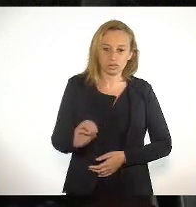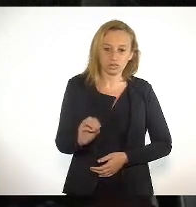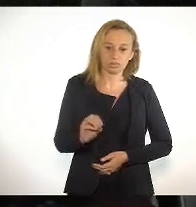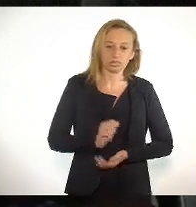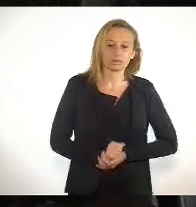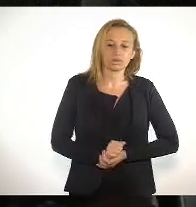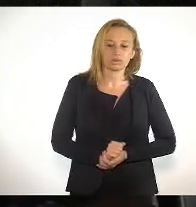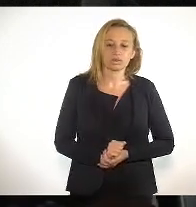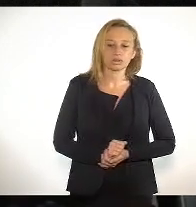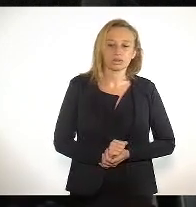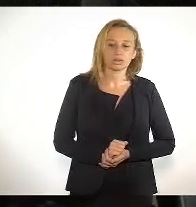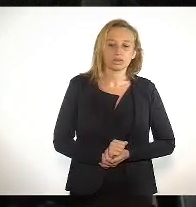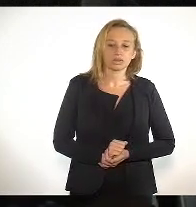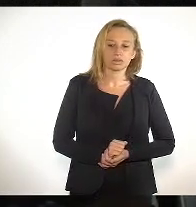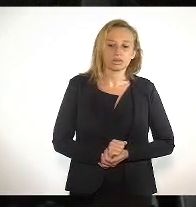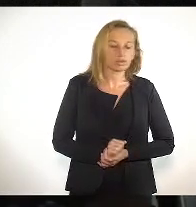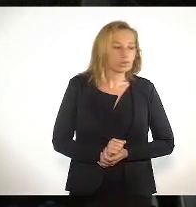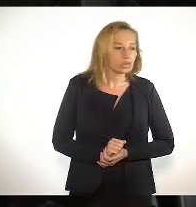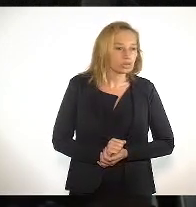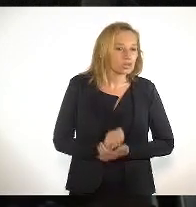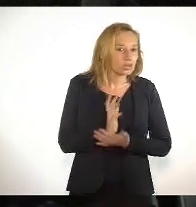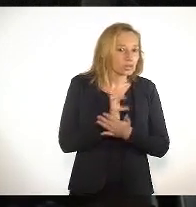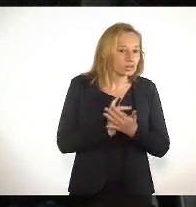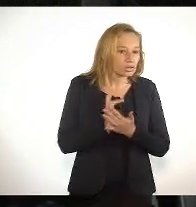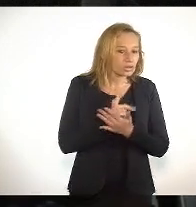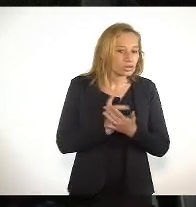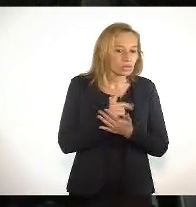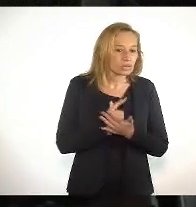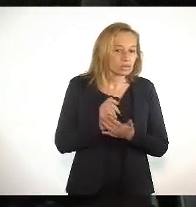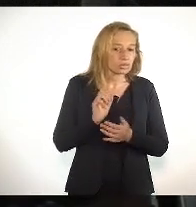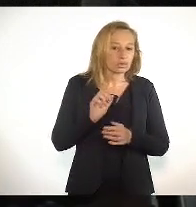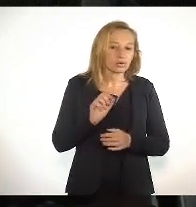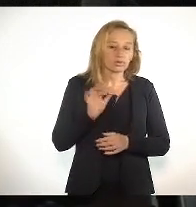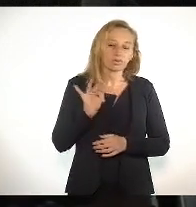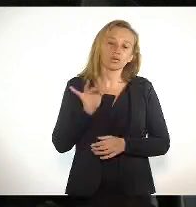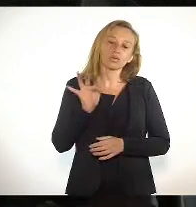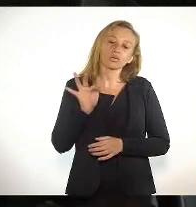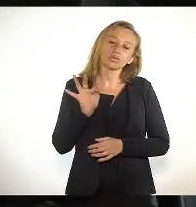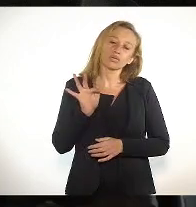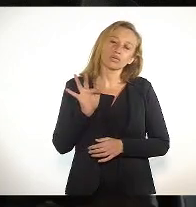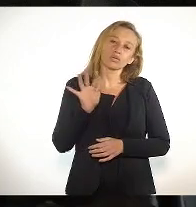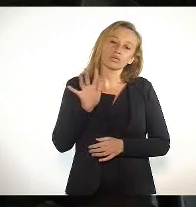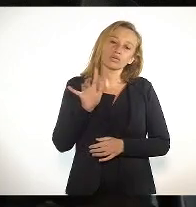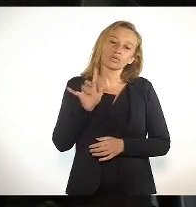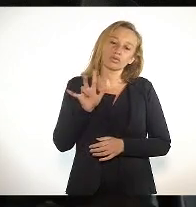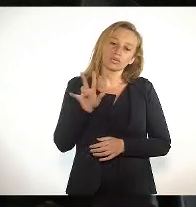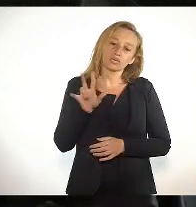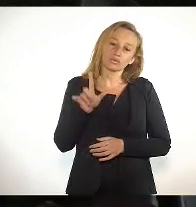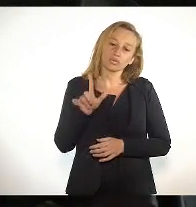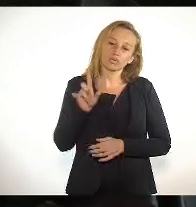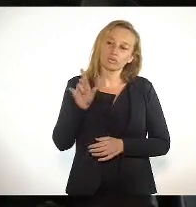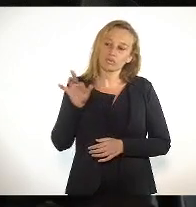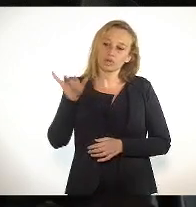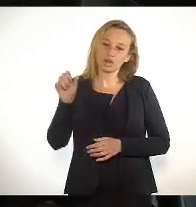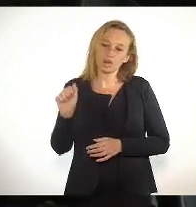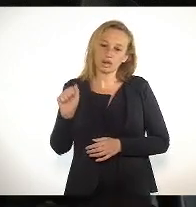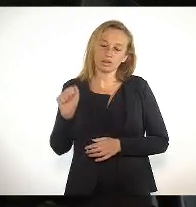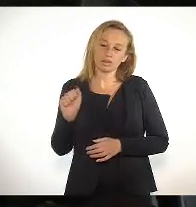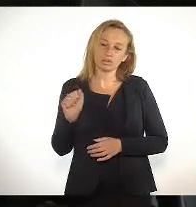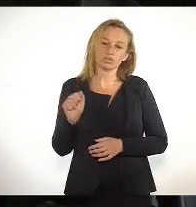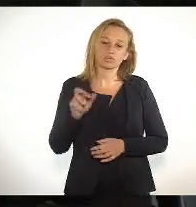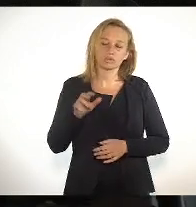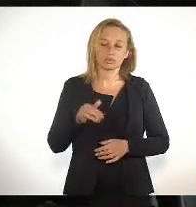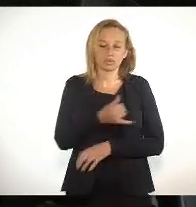estabelece critérios para a fixação de mapas das redes metroviária e ferroviária do Estado do Rio de Janeiro. Pareceres da Comissão de Constituição e Justiça pela